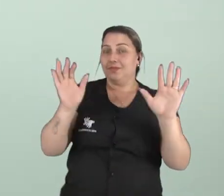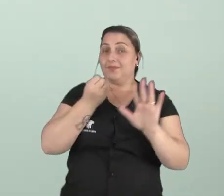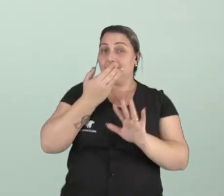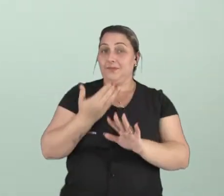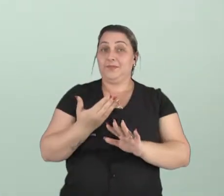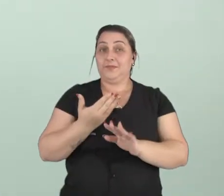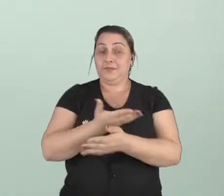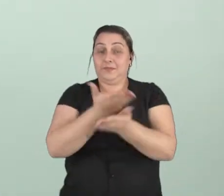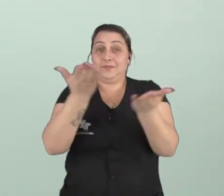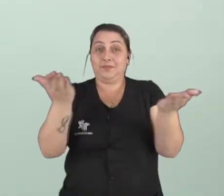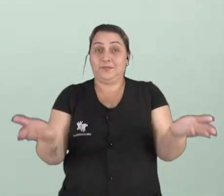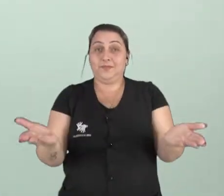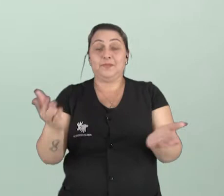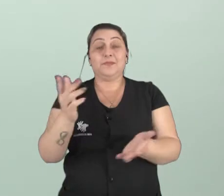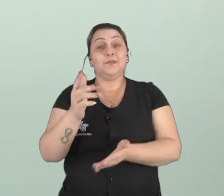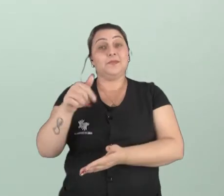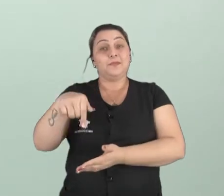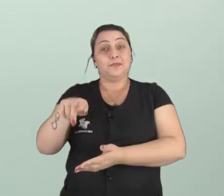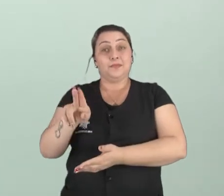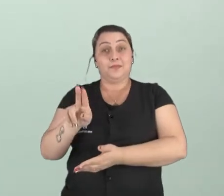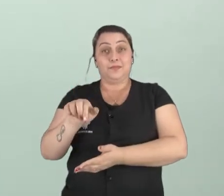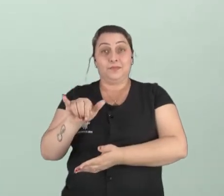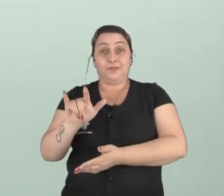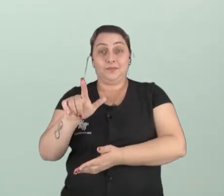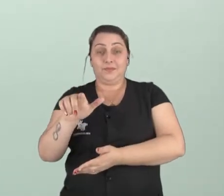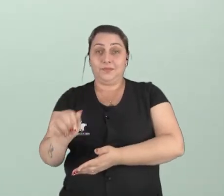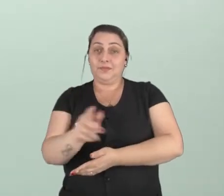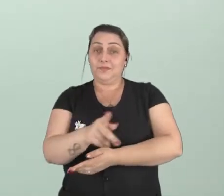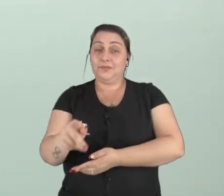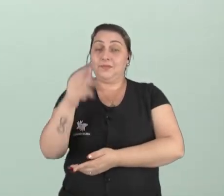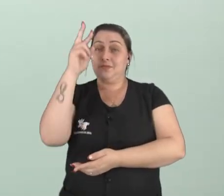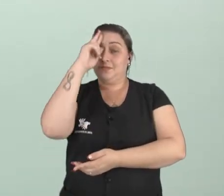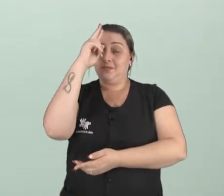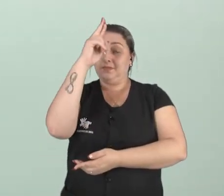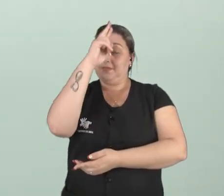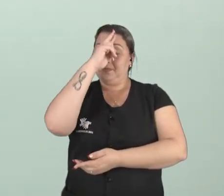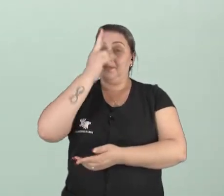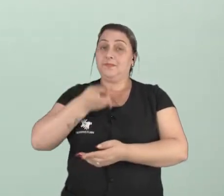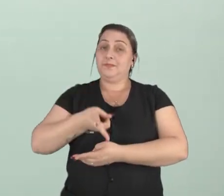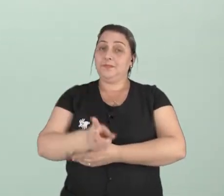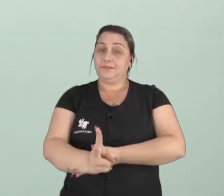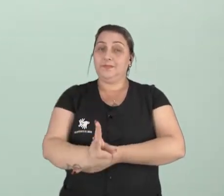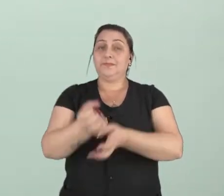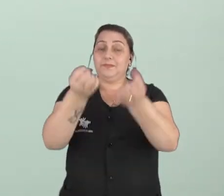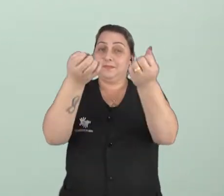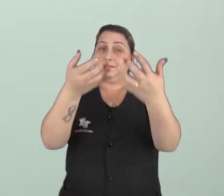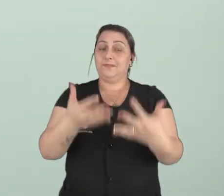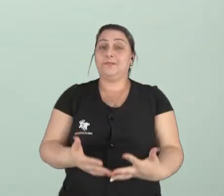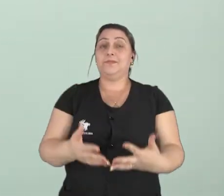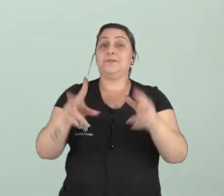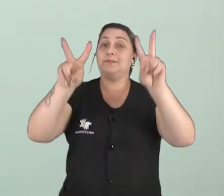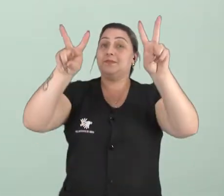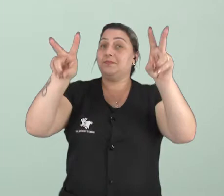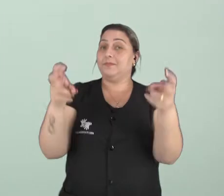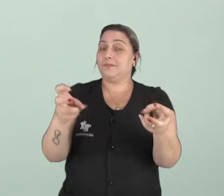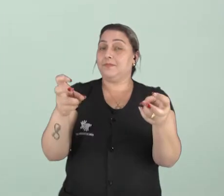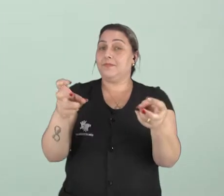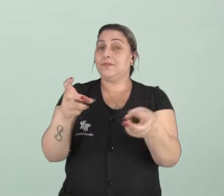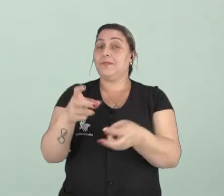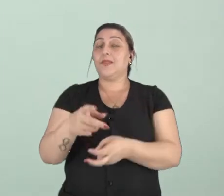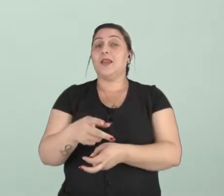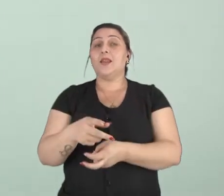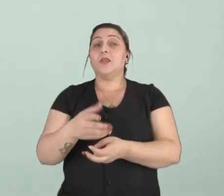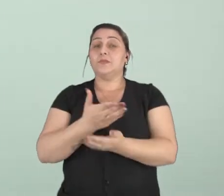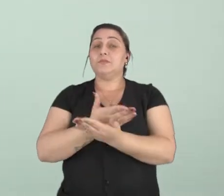Olá, tudo bem, gente? Eu sou Keila Batista, professora de História, e vamos aí continuar discutindo, né, os nossos assuntos.